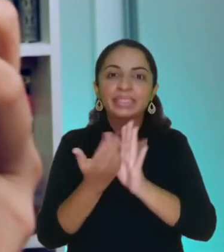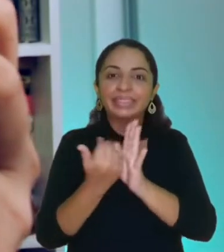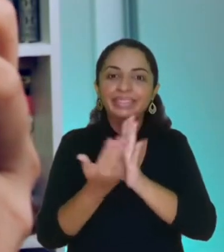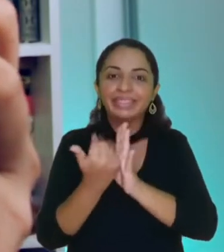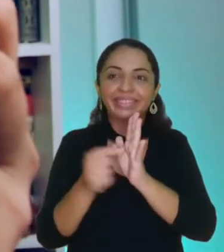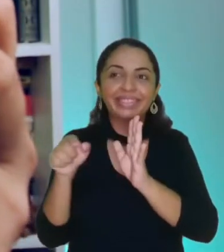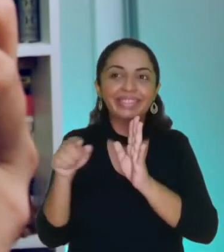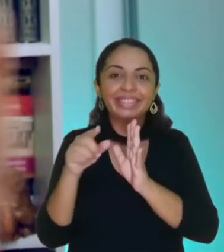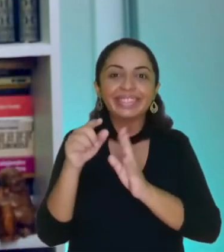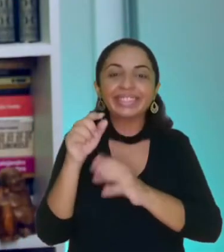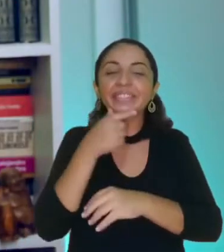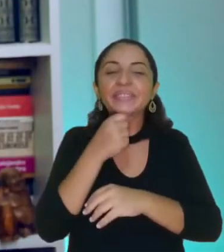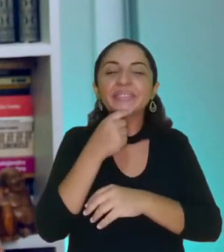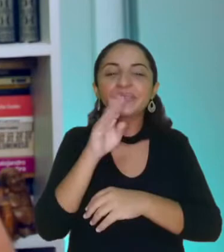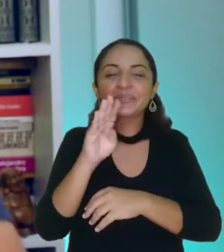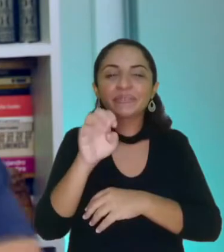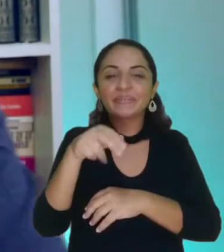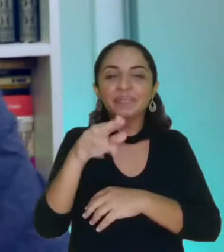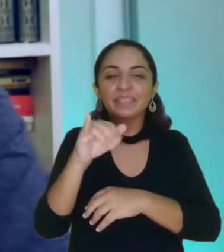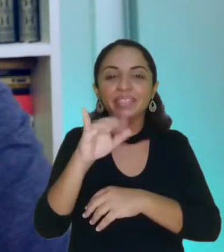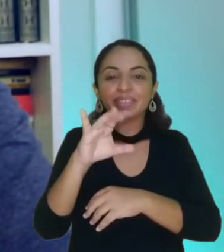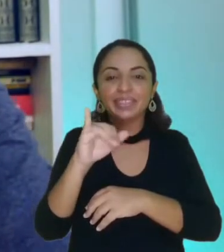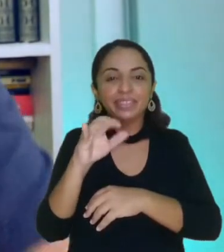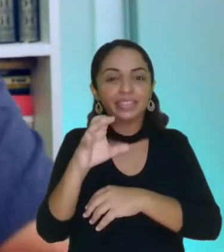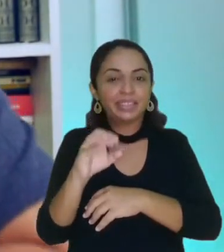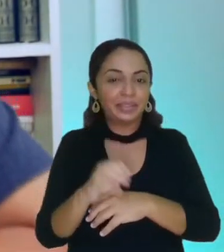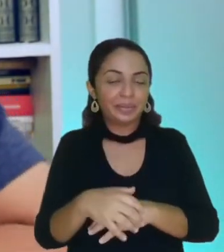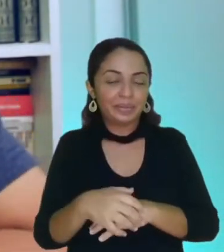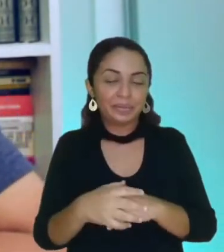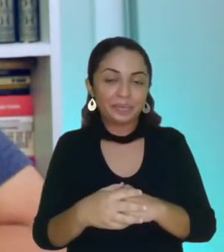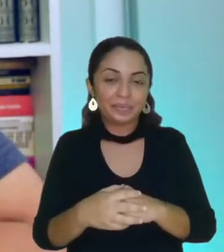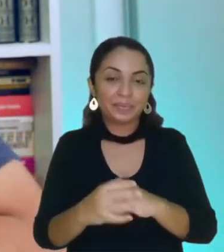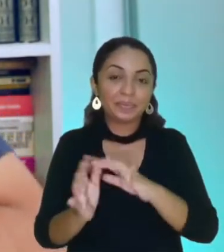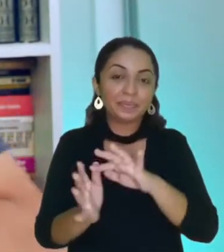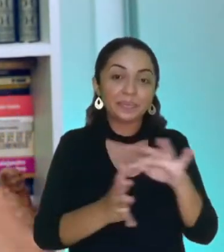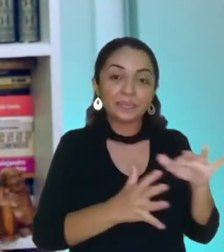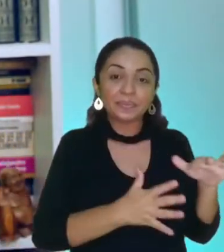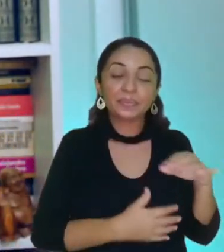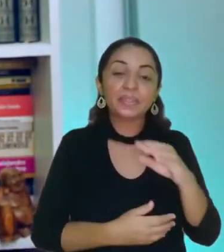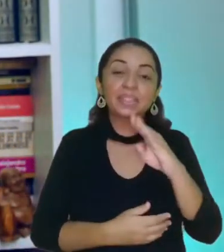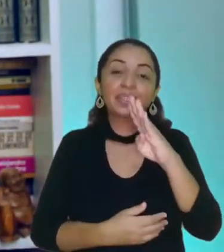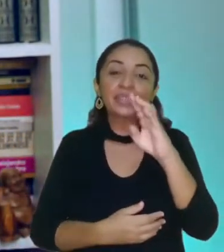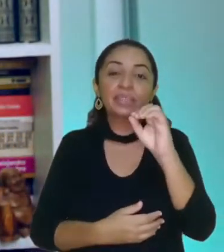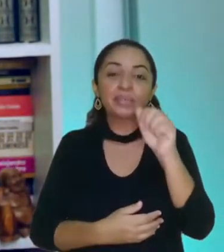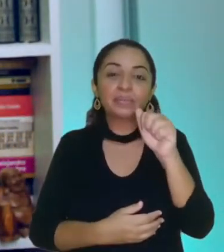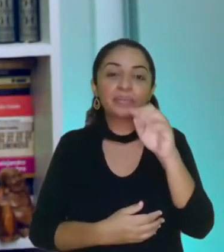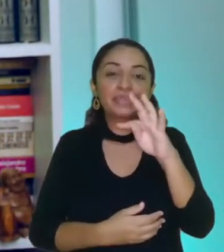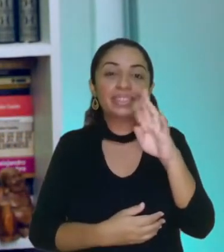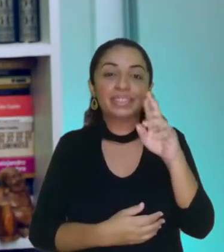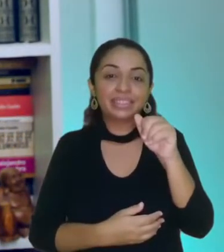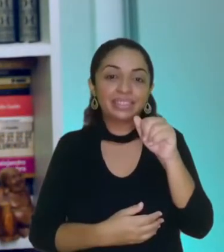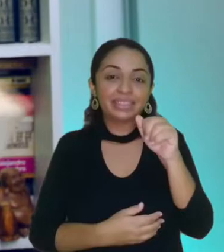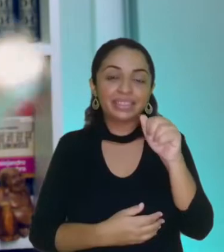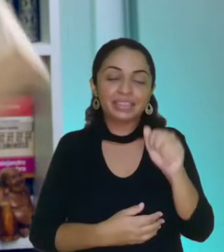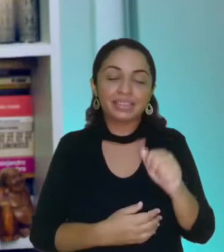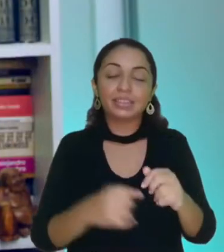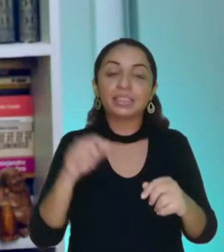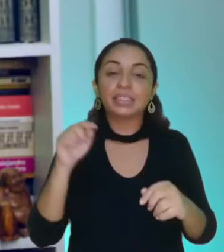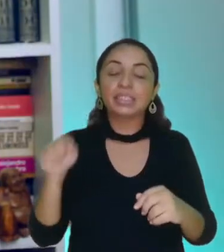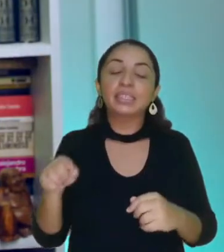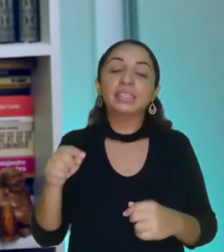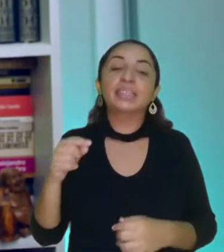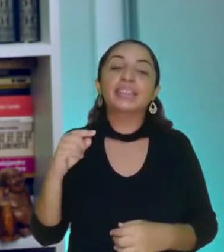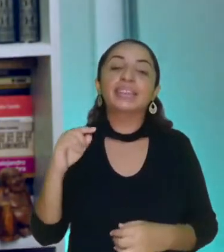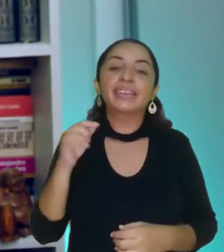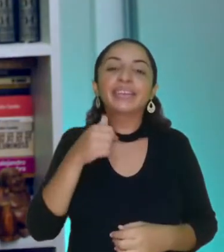Vejam só, não sei se a câmera tá pegando direitinho. A Boa Terra, A Boa Terra, da Pearl S.